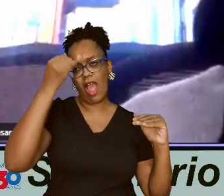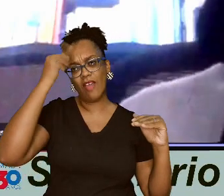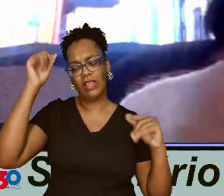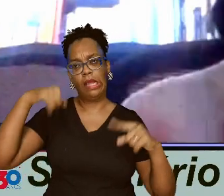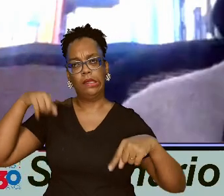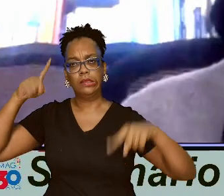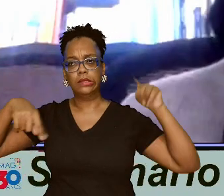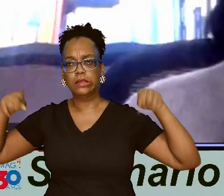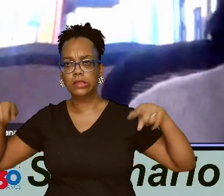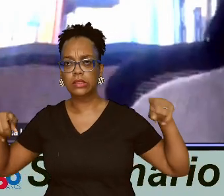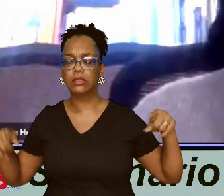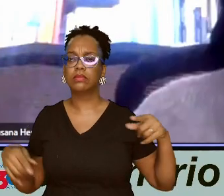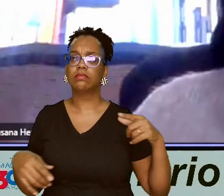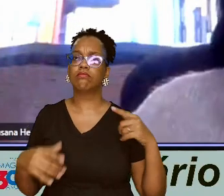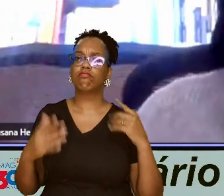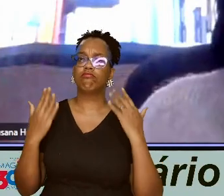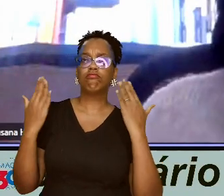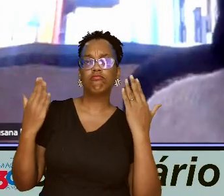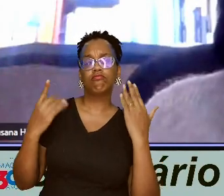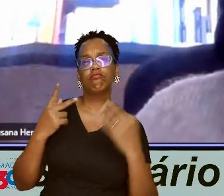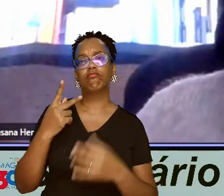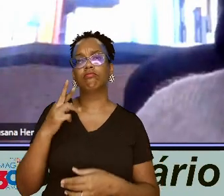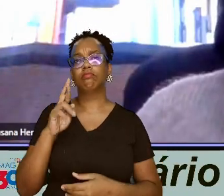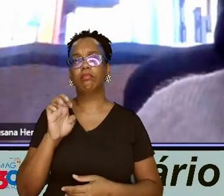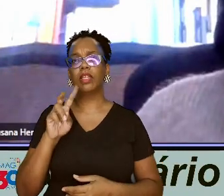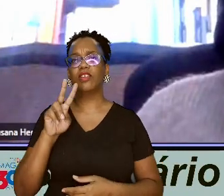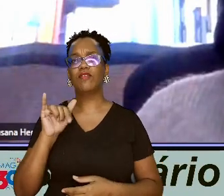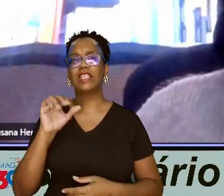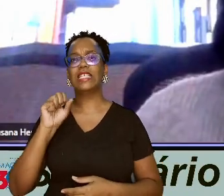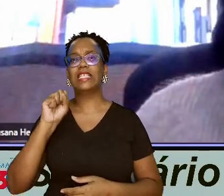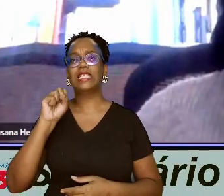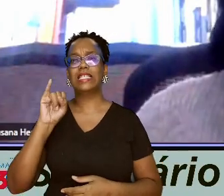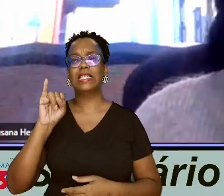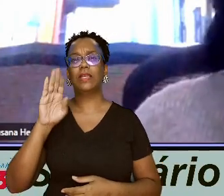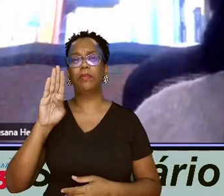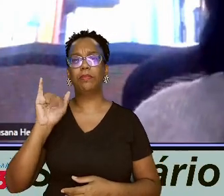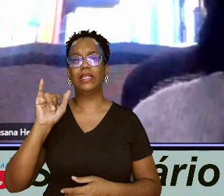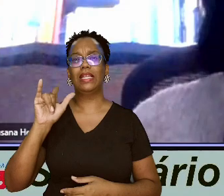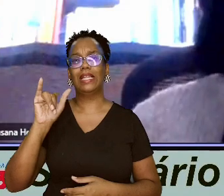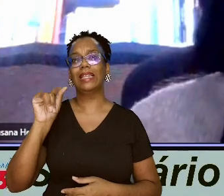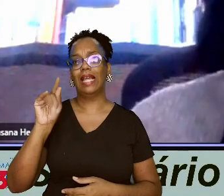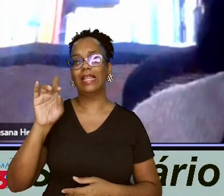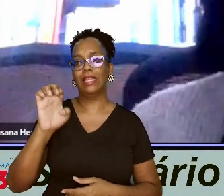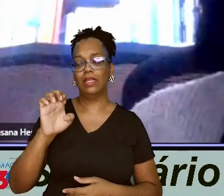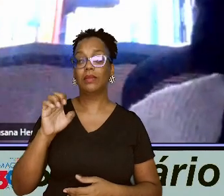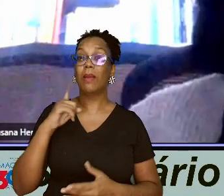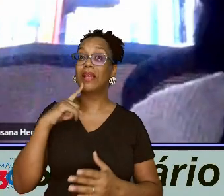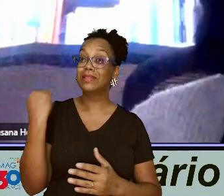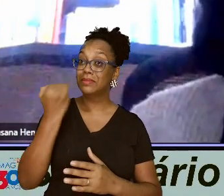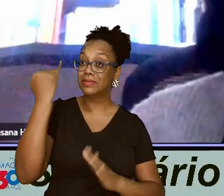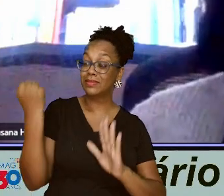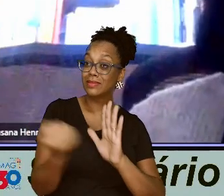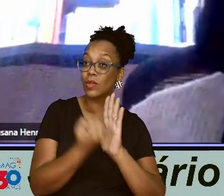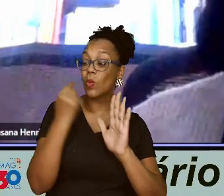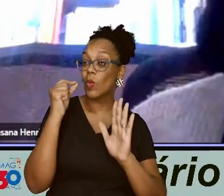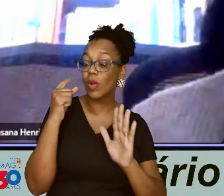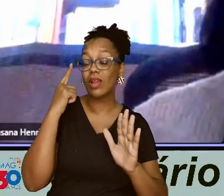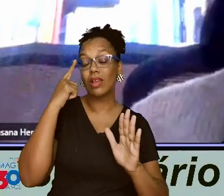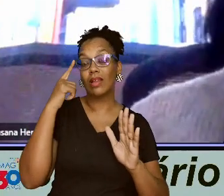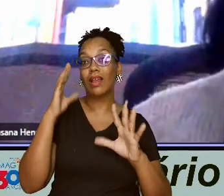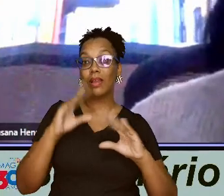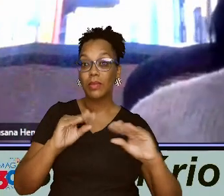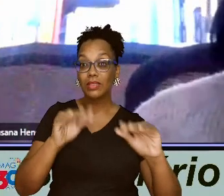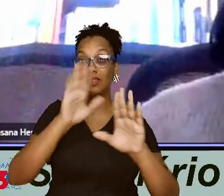a previsibilidade, mas é importante marcar que essa discussão e que a adoção do sistema de precedentes,